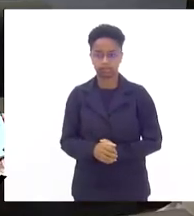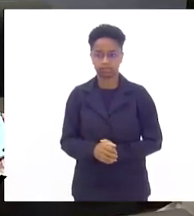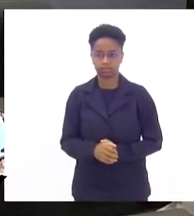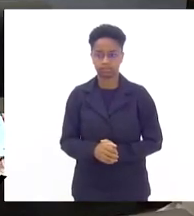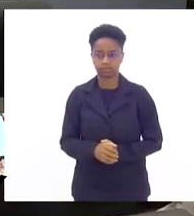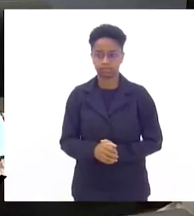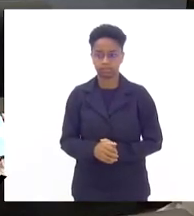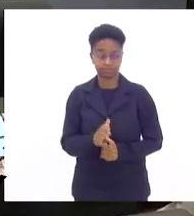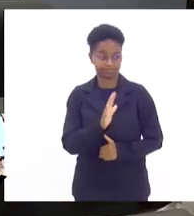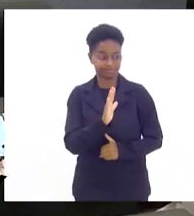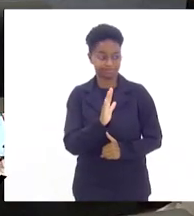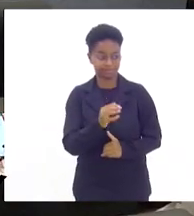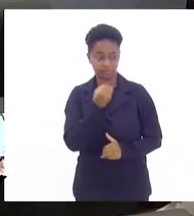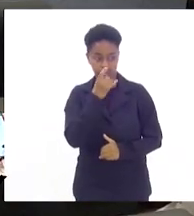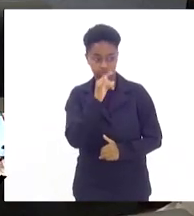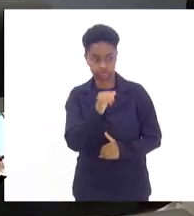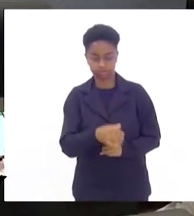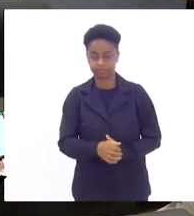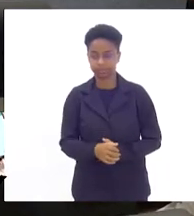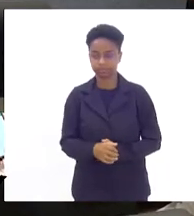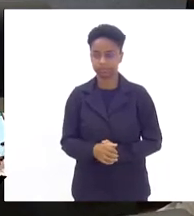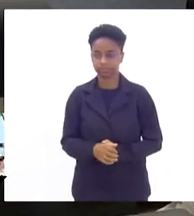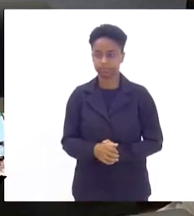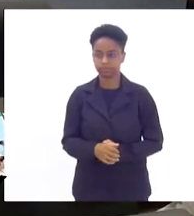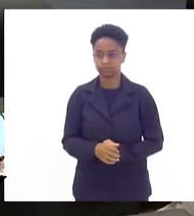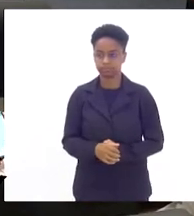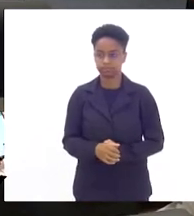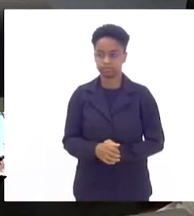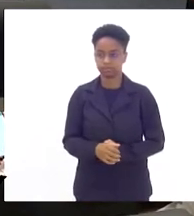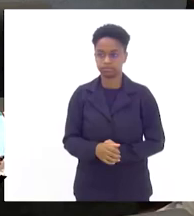Chegando, presidente. Opa, Marcelo. Bom dia.